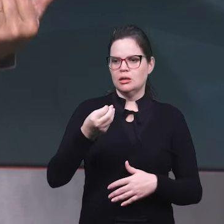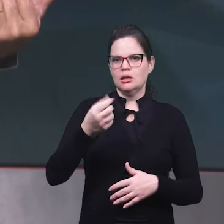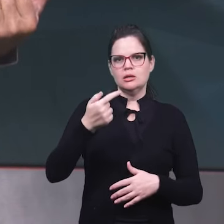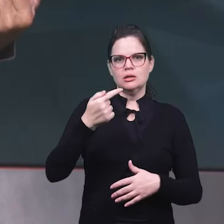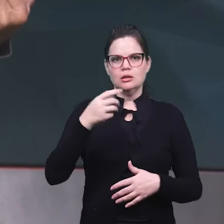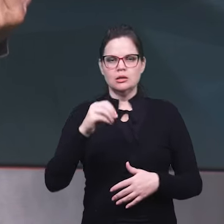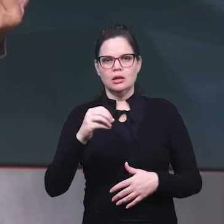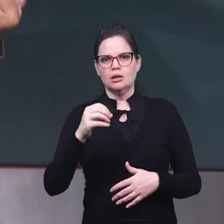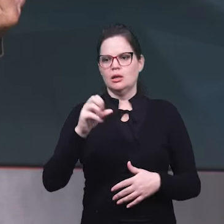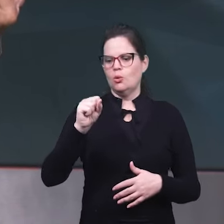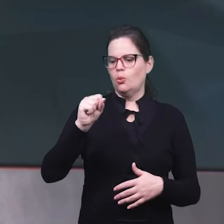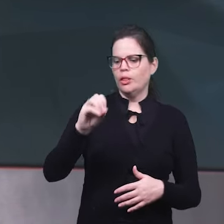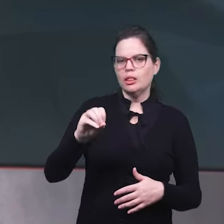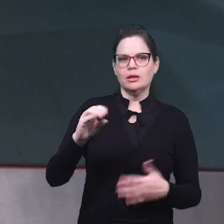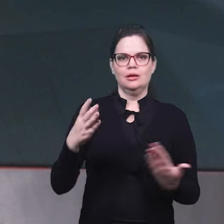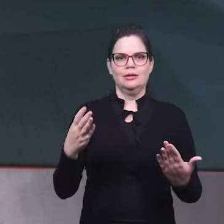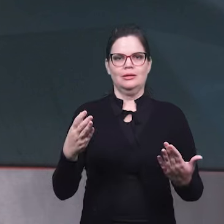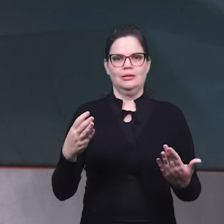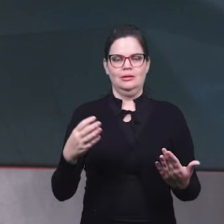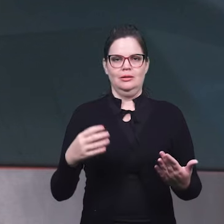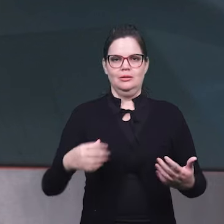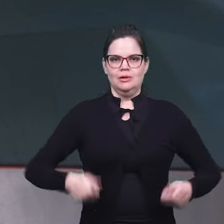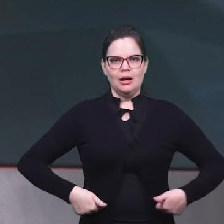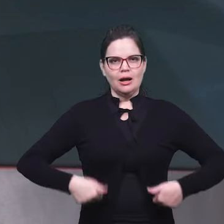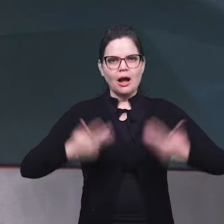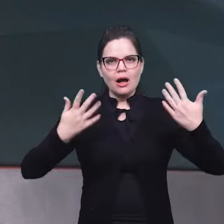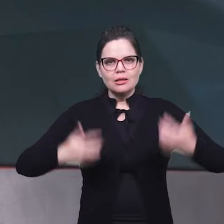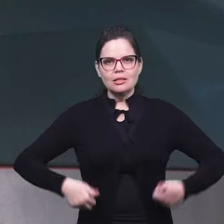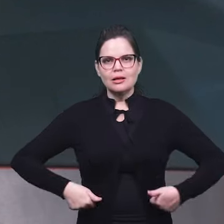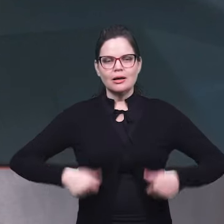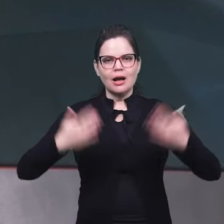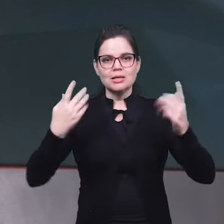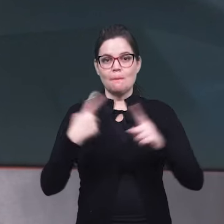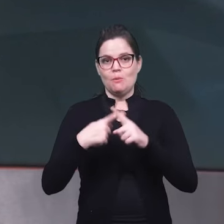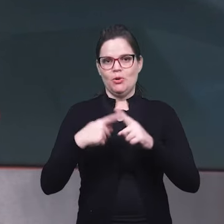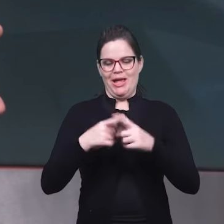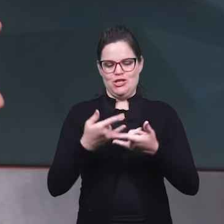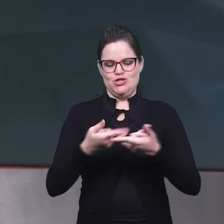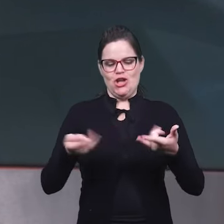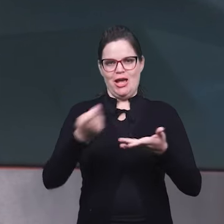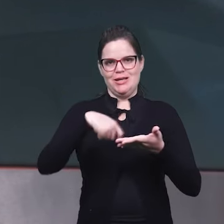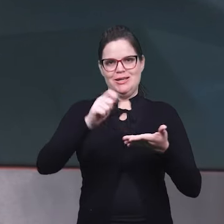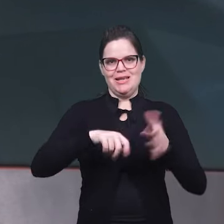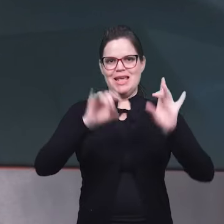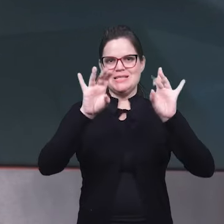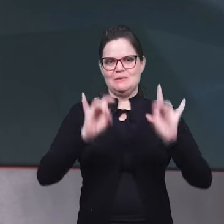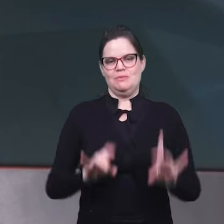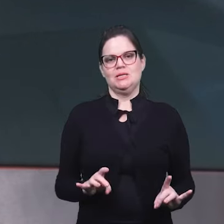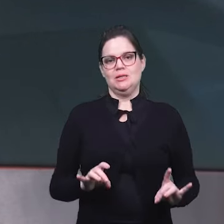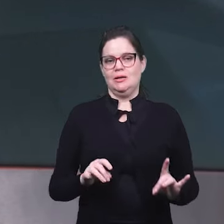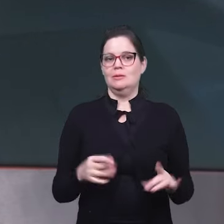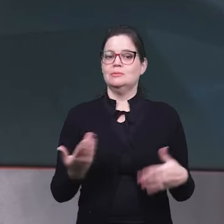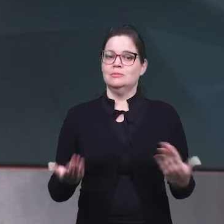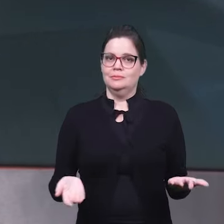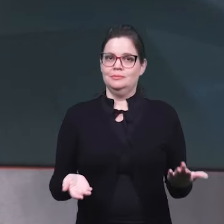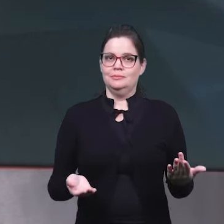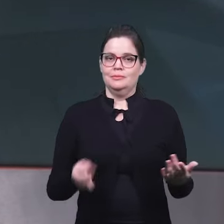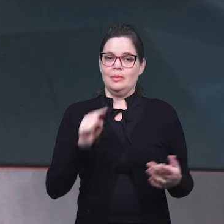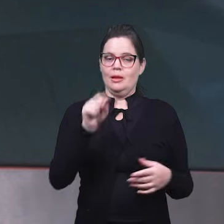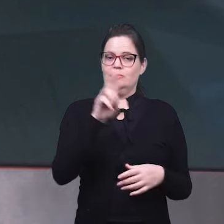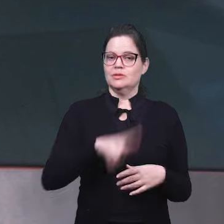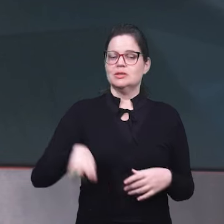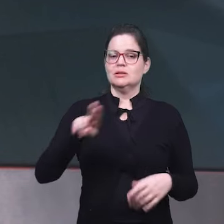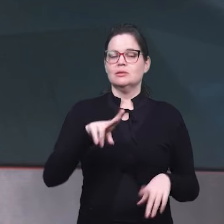conta do banco, que é por conta do crédito pessoal ou até da sua empresa que você tem. Então você